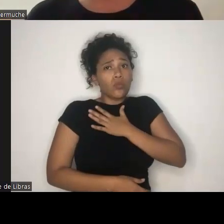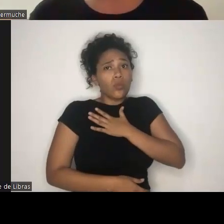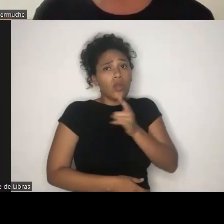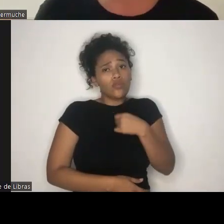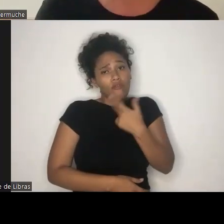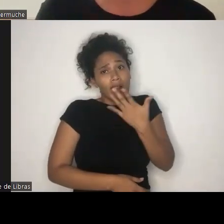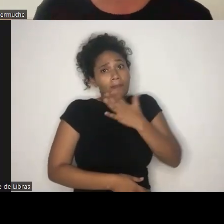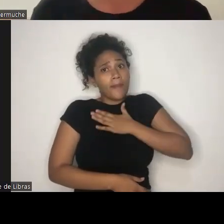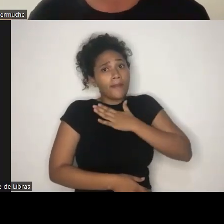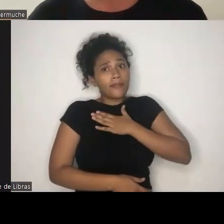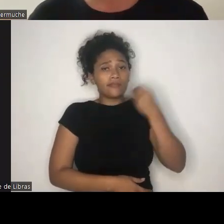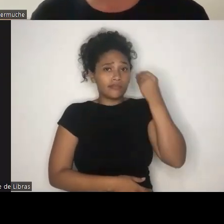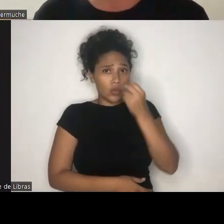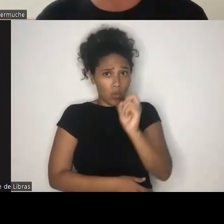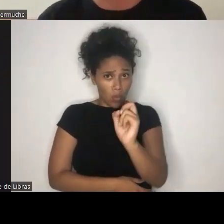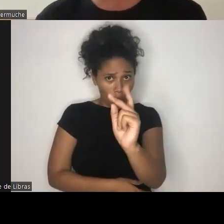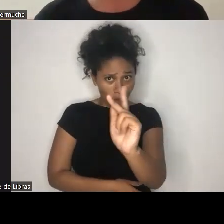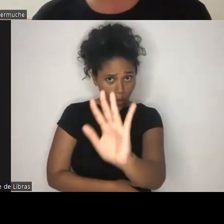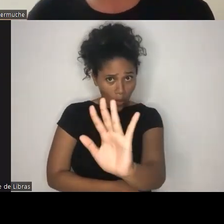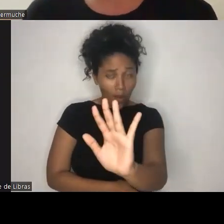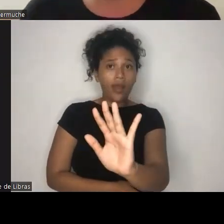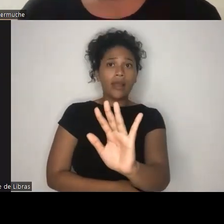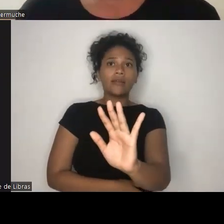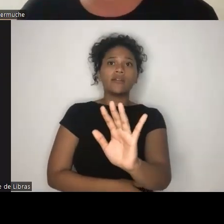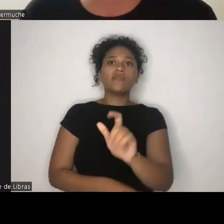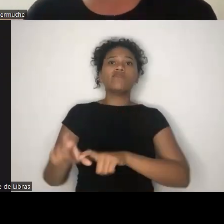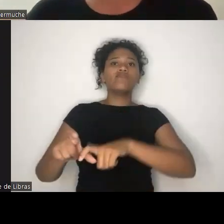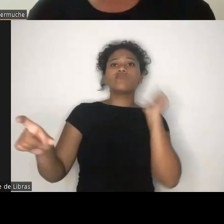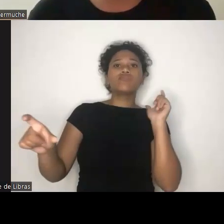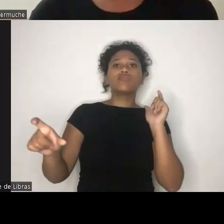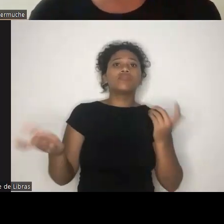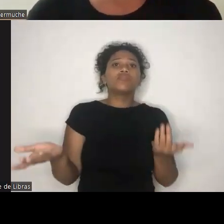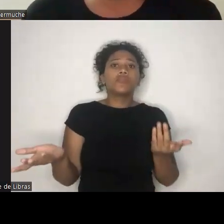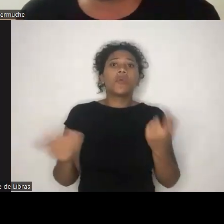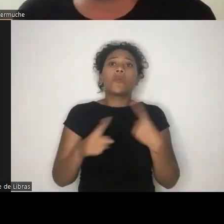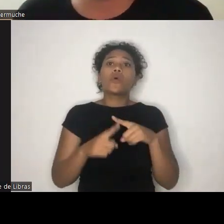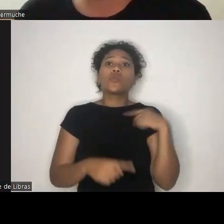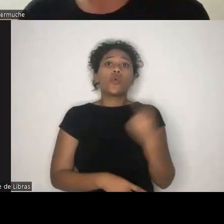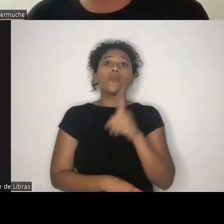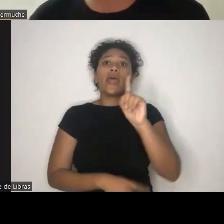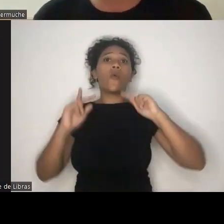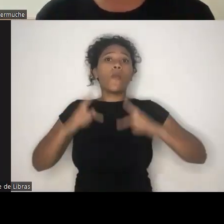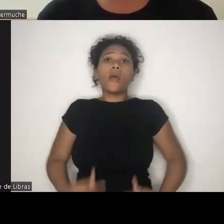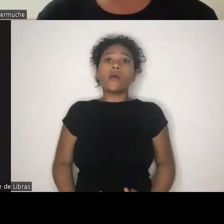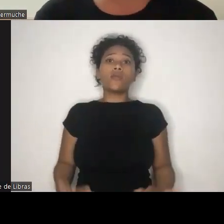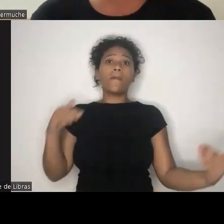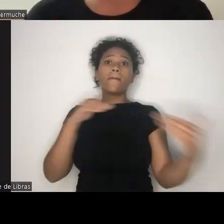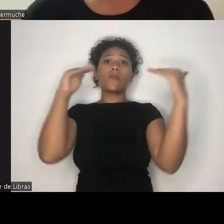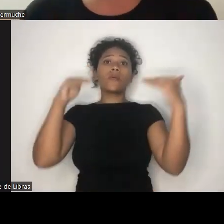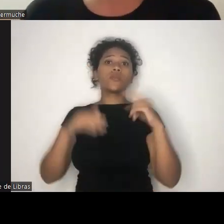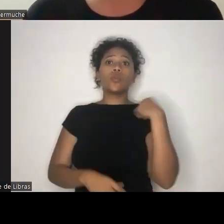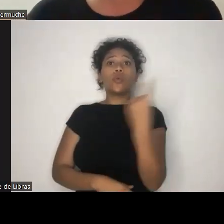da minha experiência tá ela ela já não fazia sentido porque para mim todo mundo é ser humano para mim todo mundo